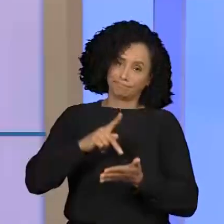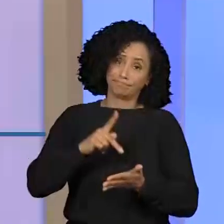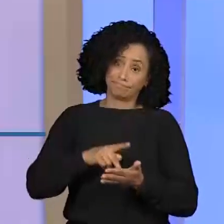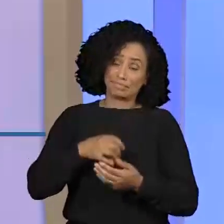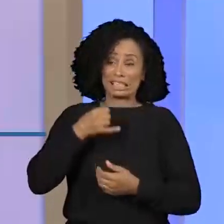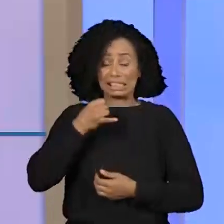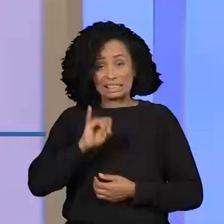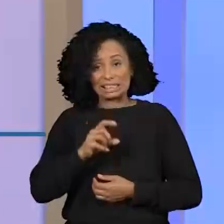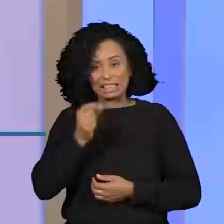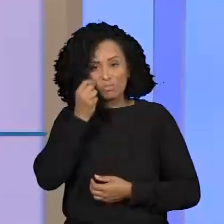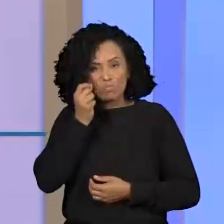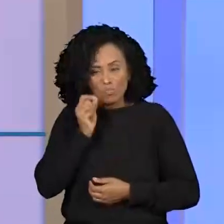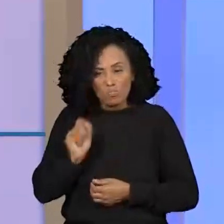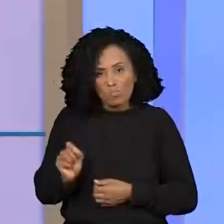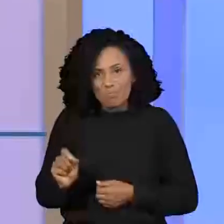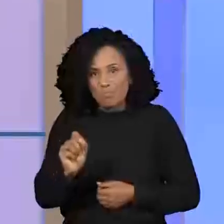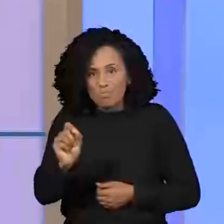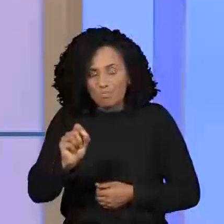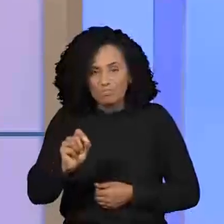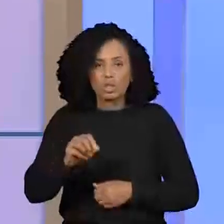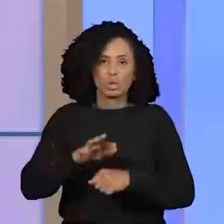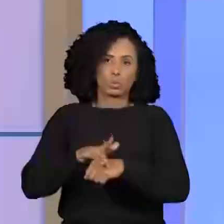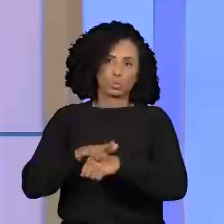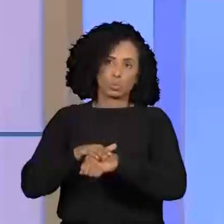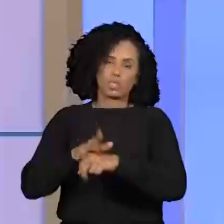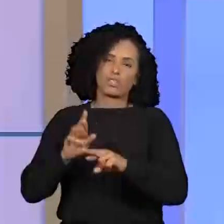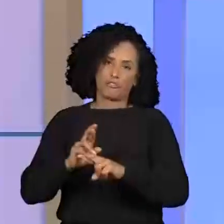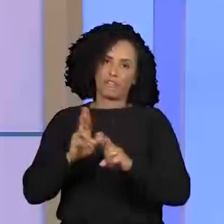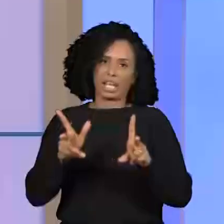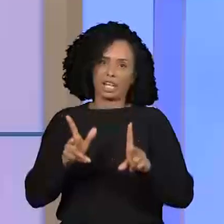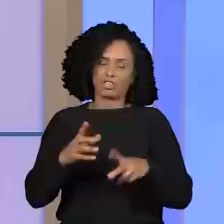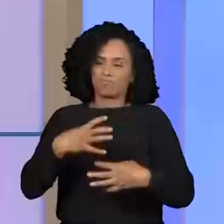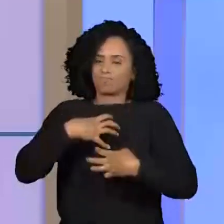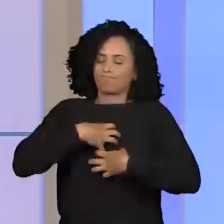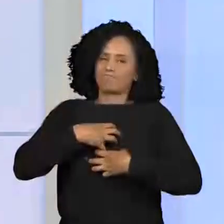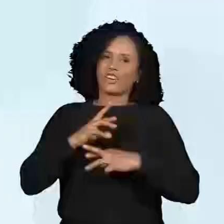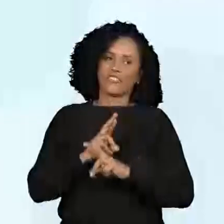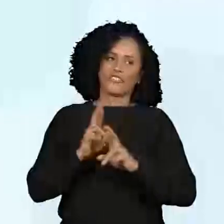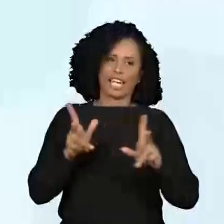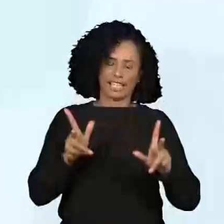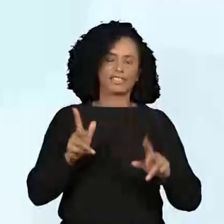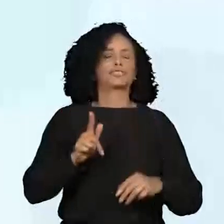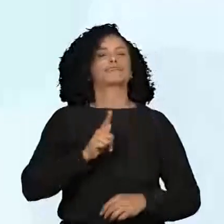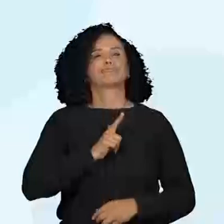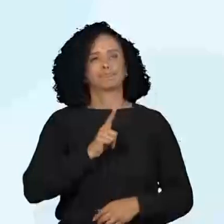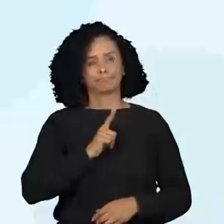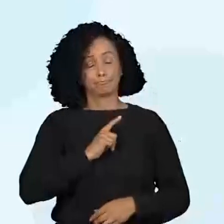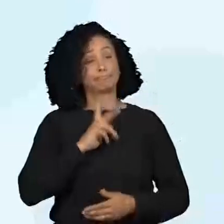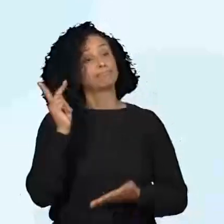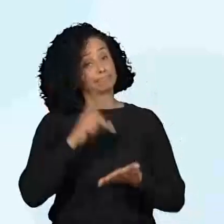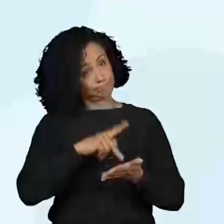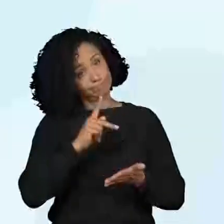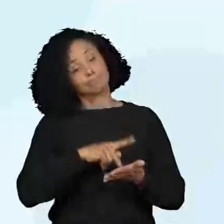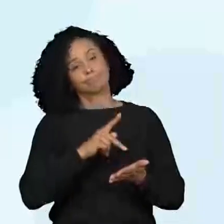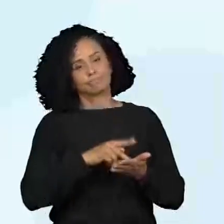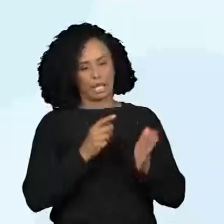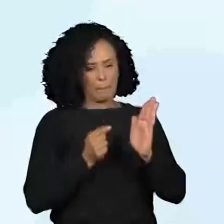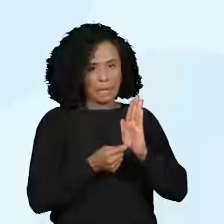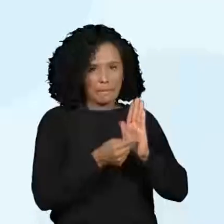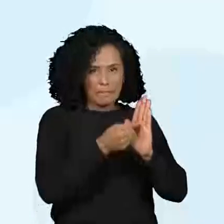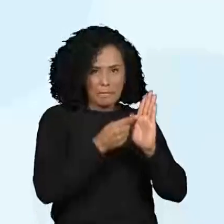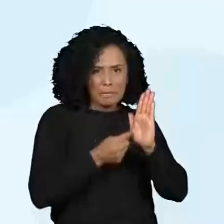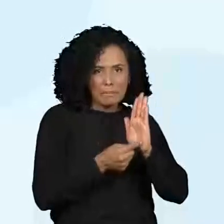diferentes, prevenções diferentes e sintomas também diferentes. Isso aí. Então, as bactérias são seres vivos que causam aí,